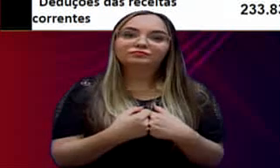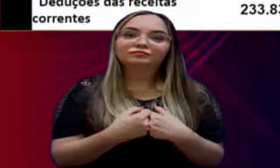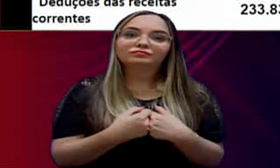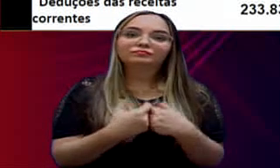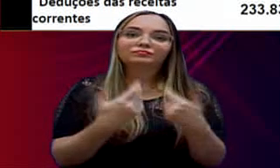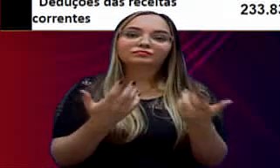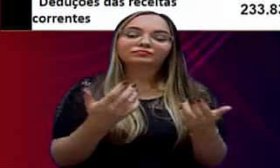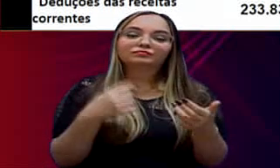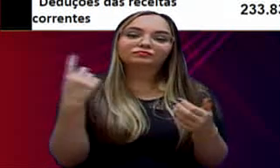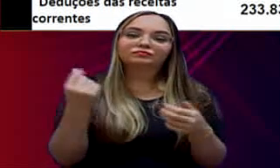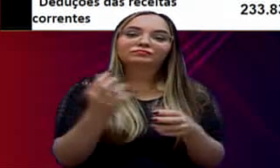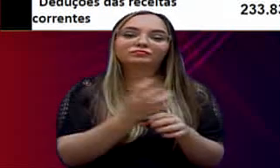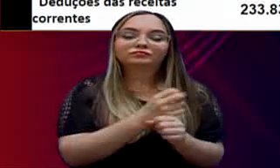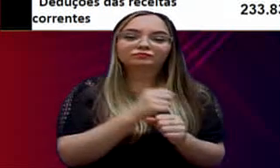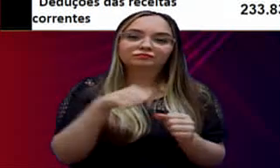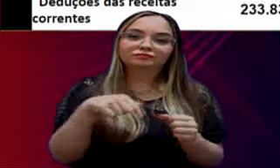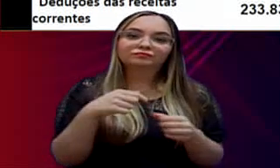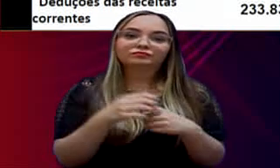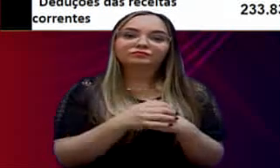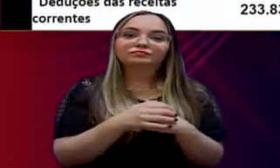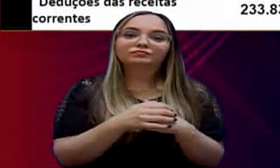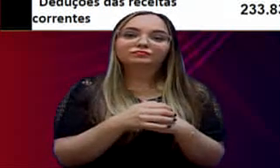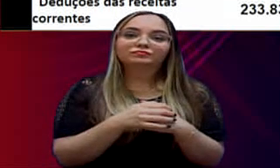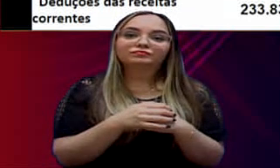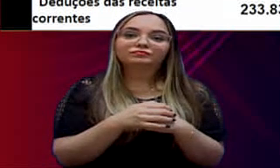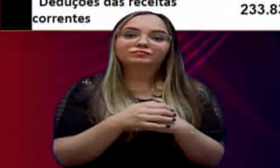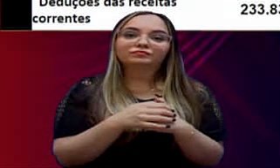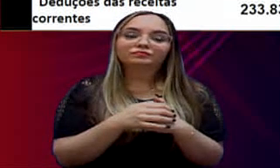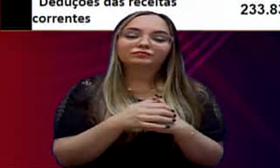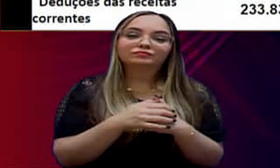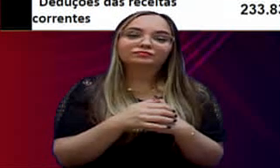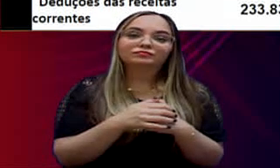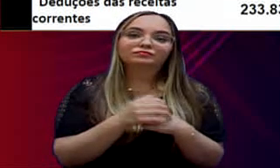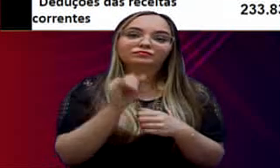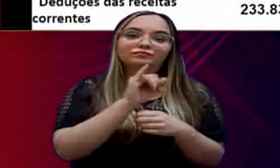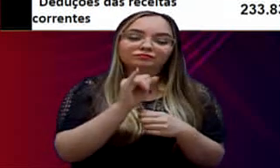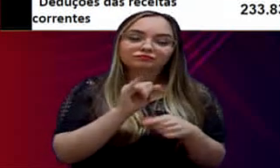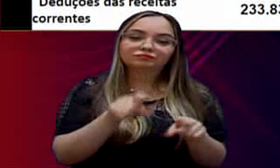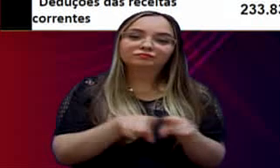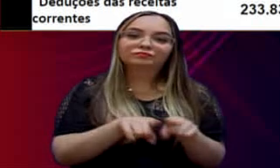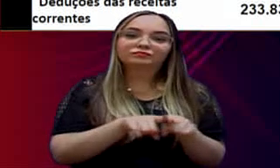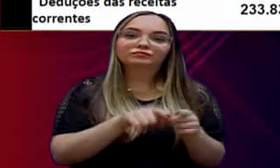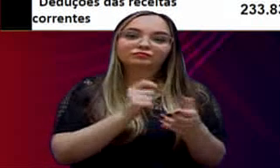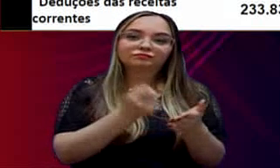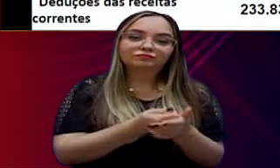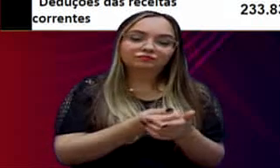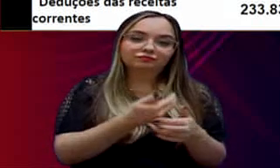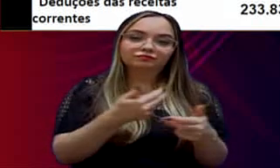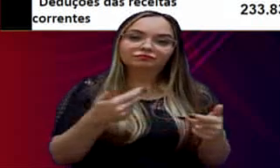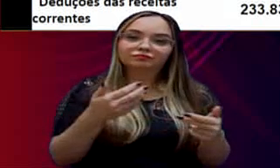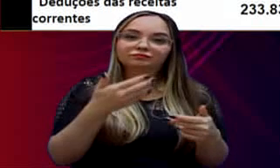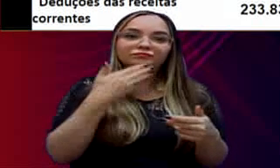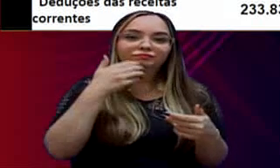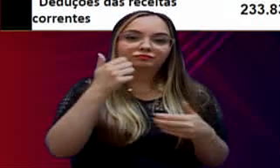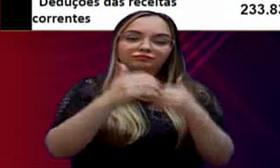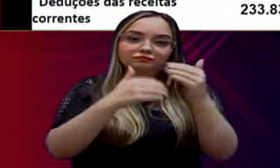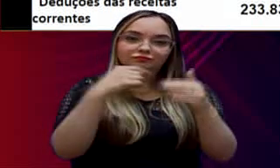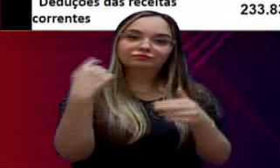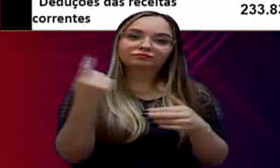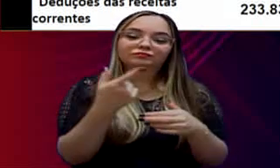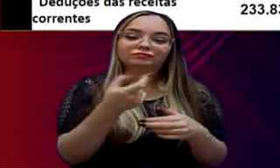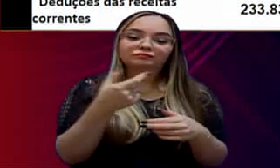estão as receitas correntes impostos taxas e contribuição de melhoria arrecadado em